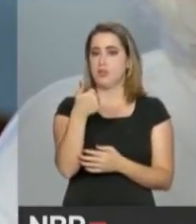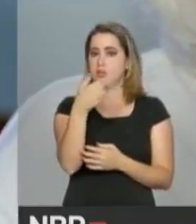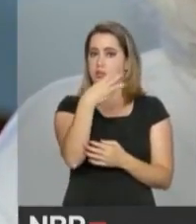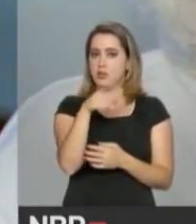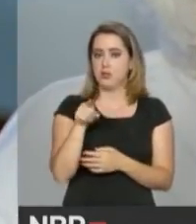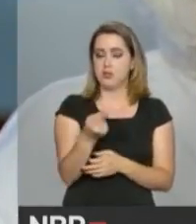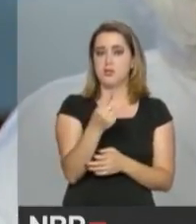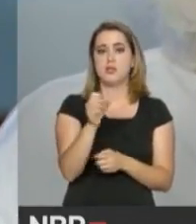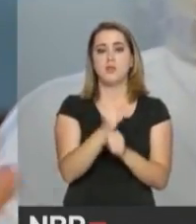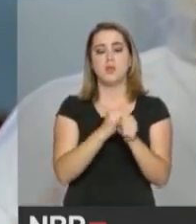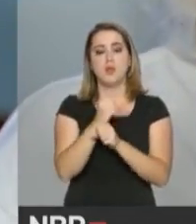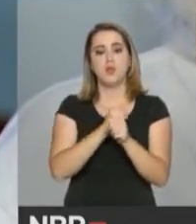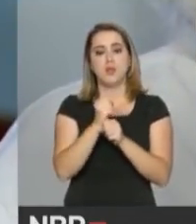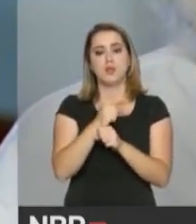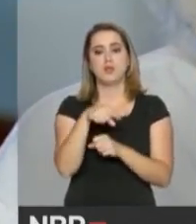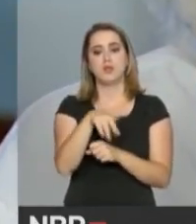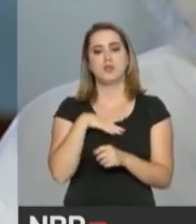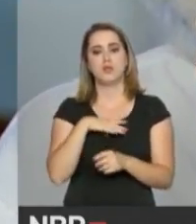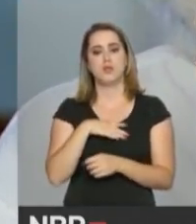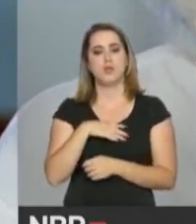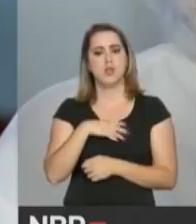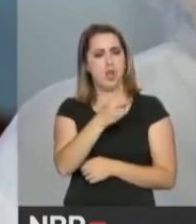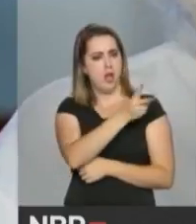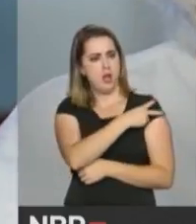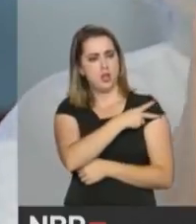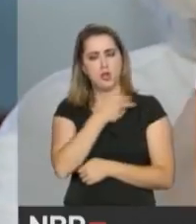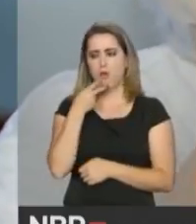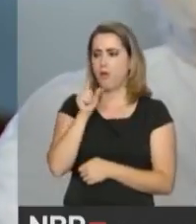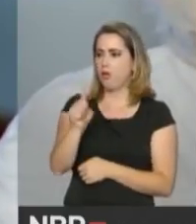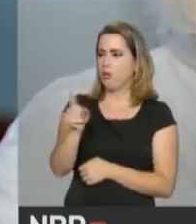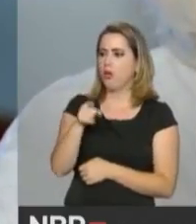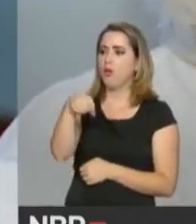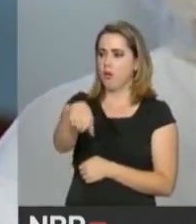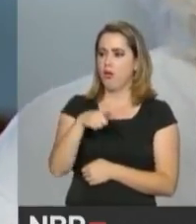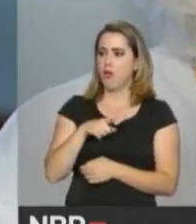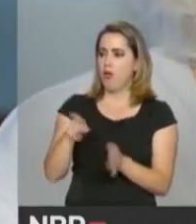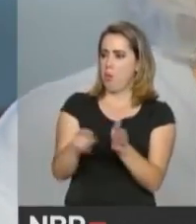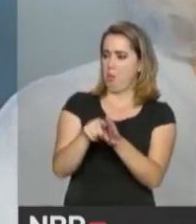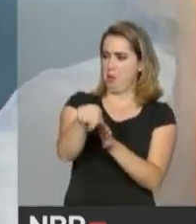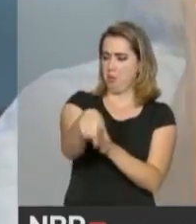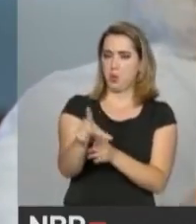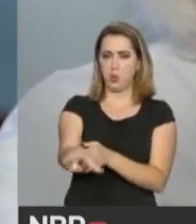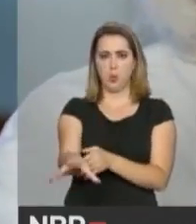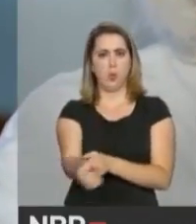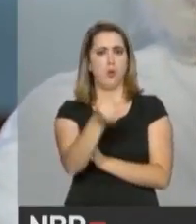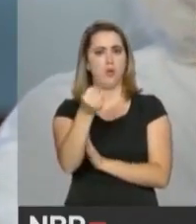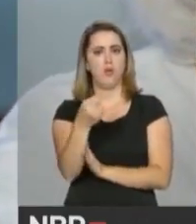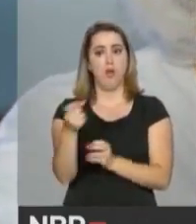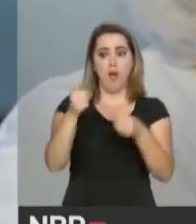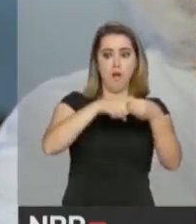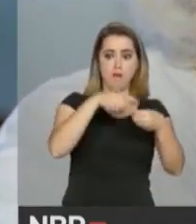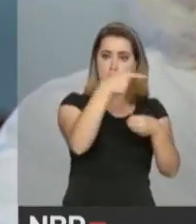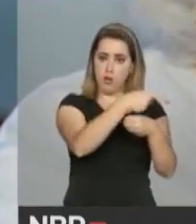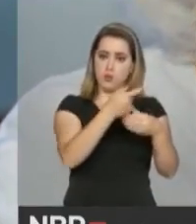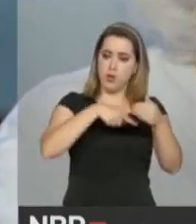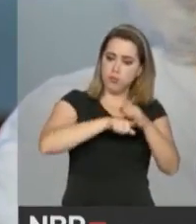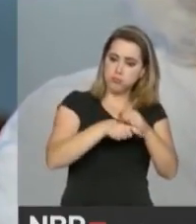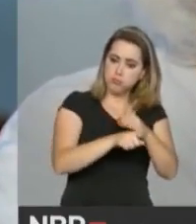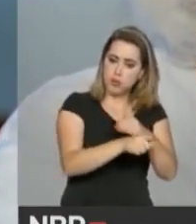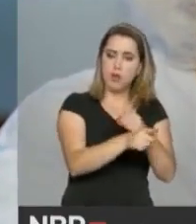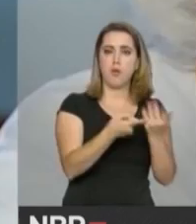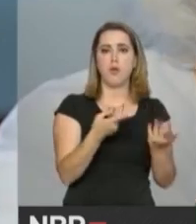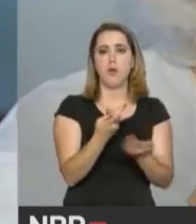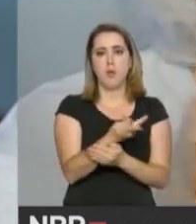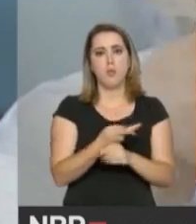mil anos. E aí a chefe do laboratório me disse, não, é a tua amostra, volte lá, escave mais,